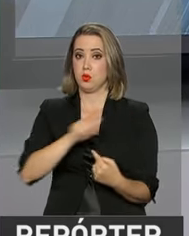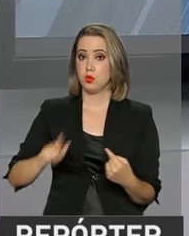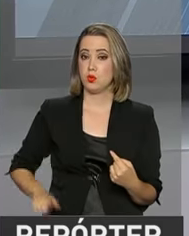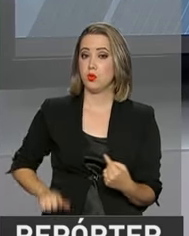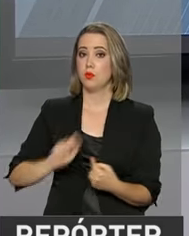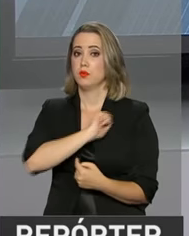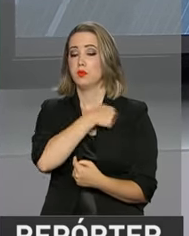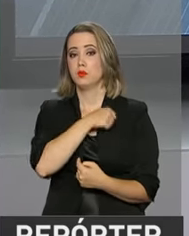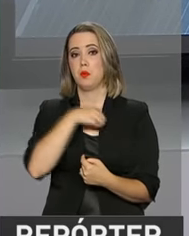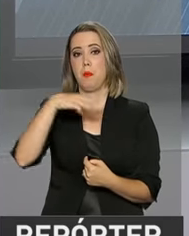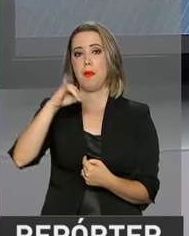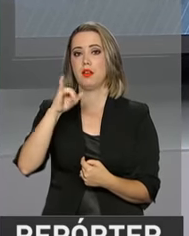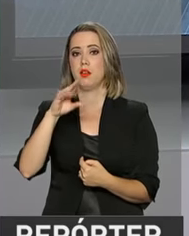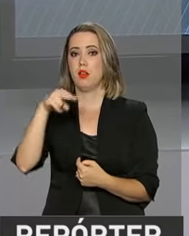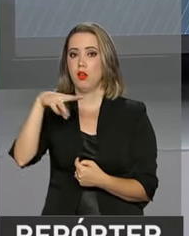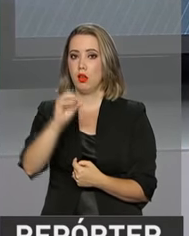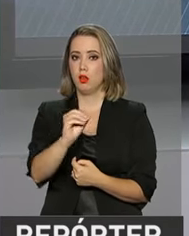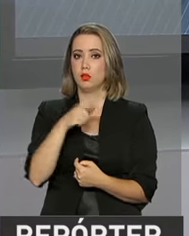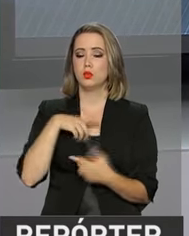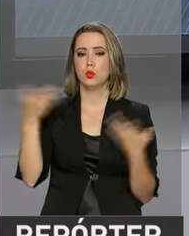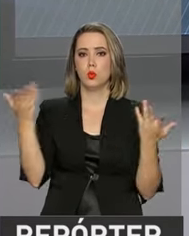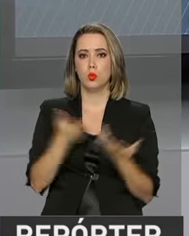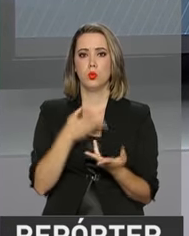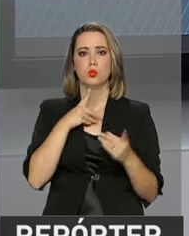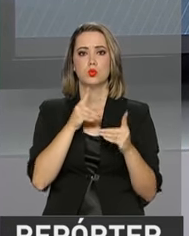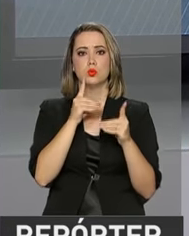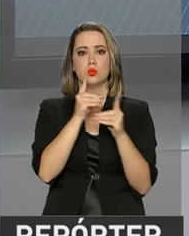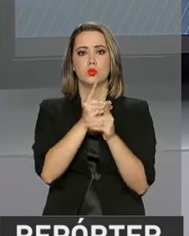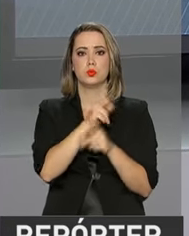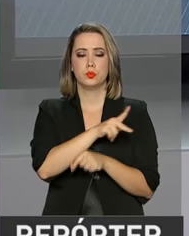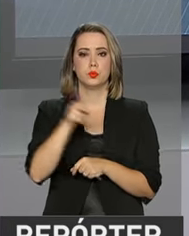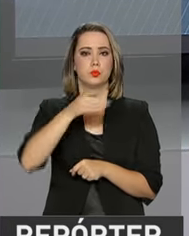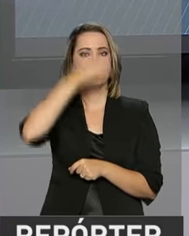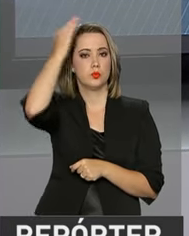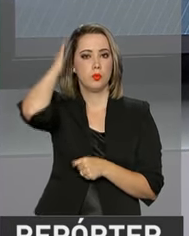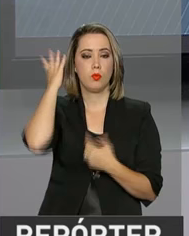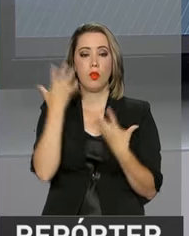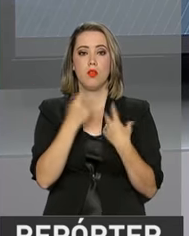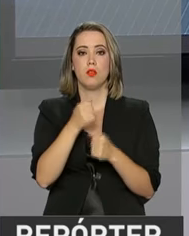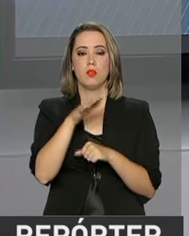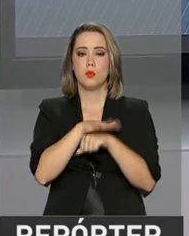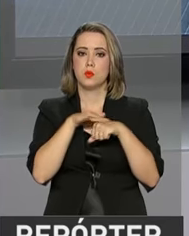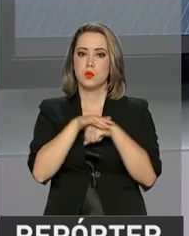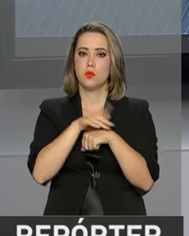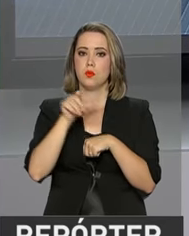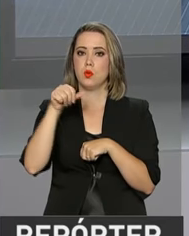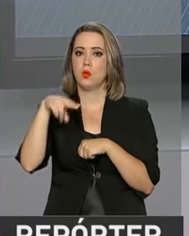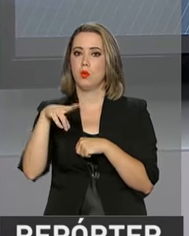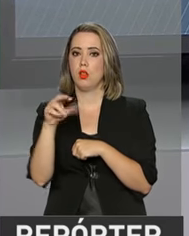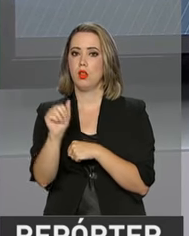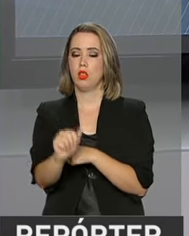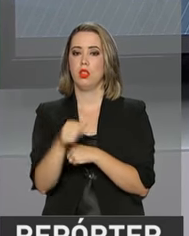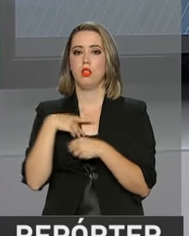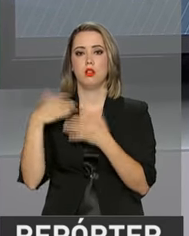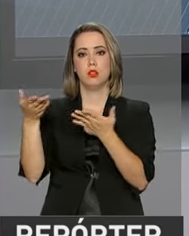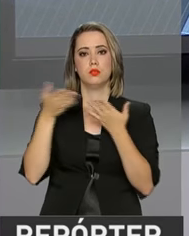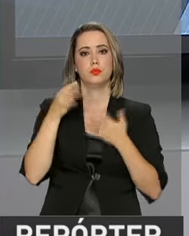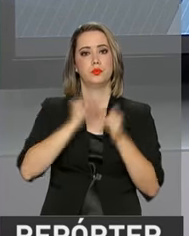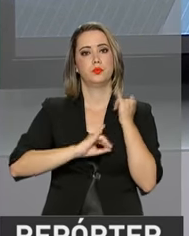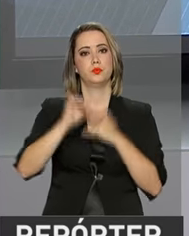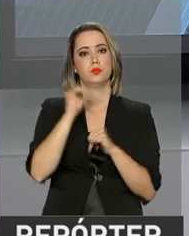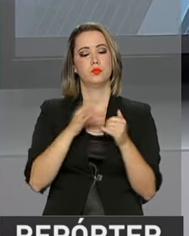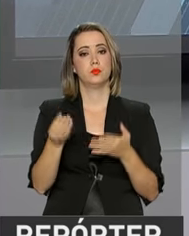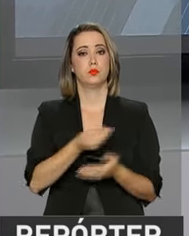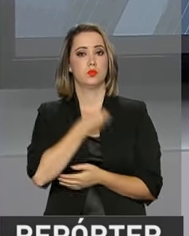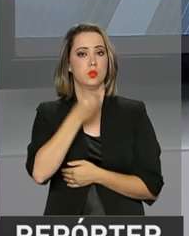brasil ele foi recebido hoje pelo presidente michel temer aqui em brasília nós vamos então conversar com a repórter luana karen que traz as informações